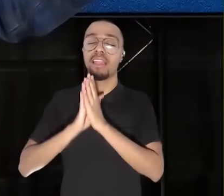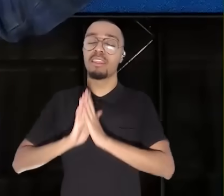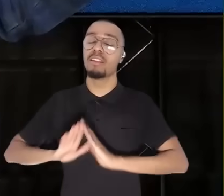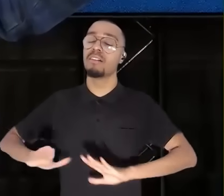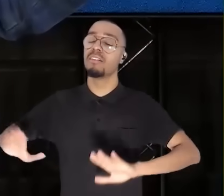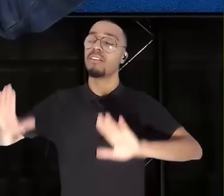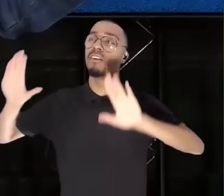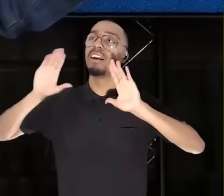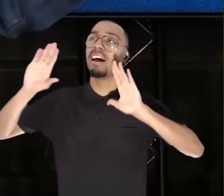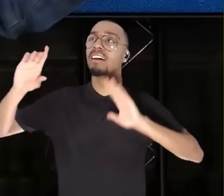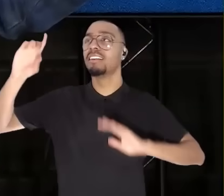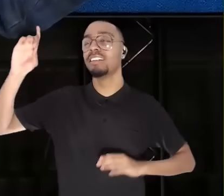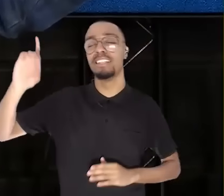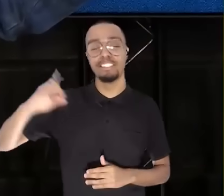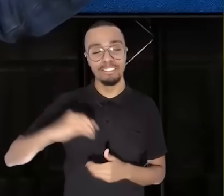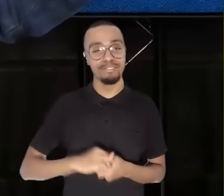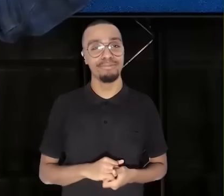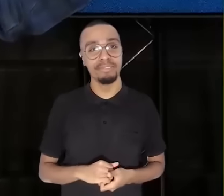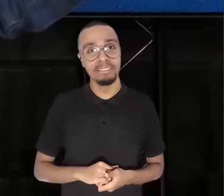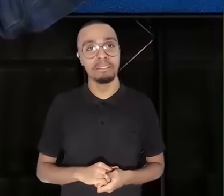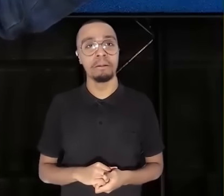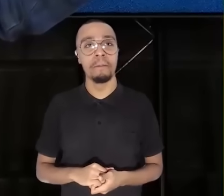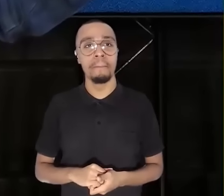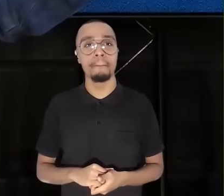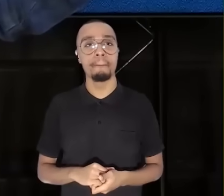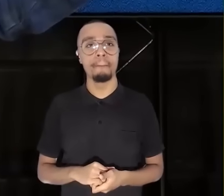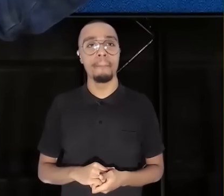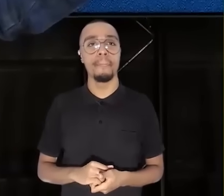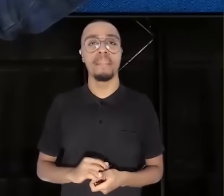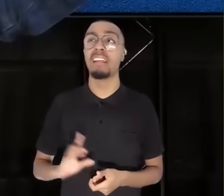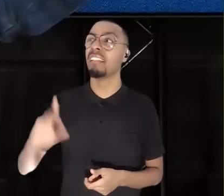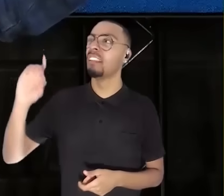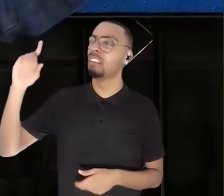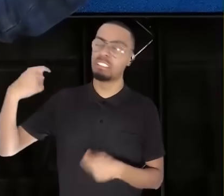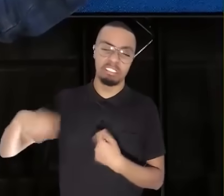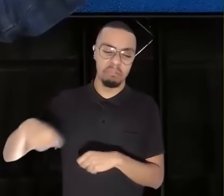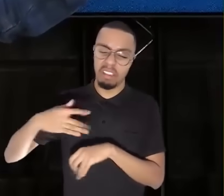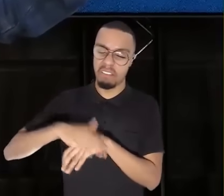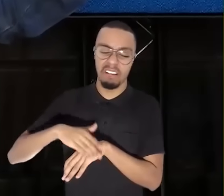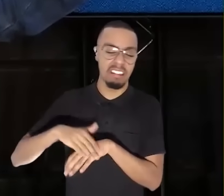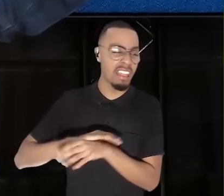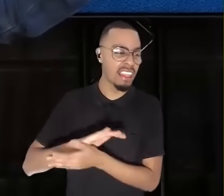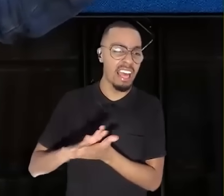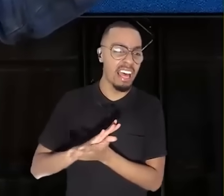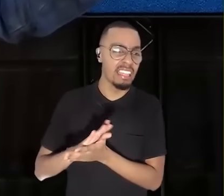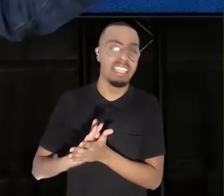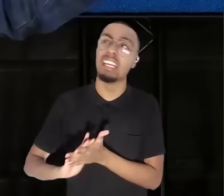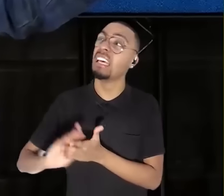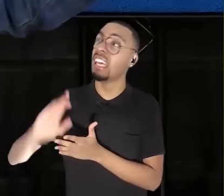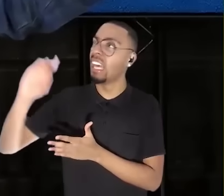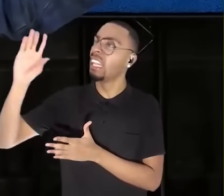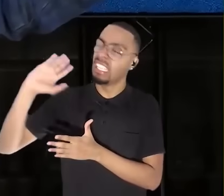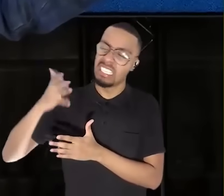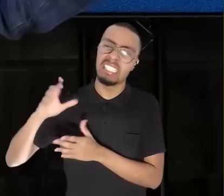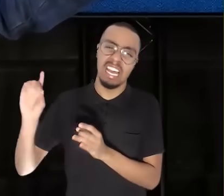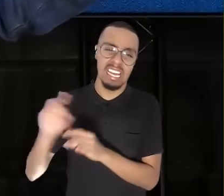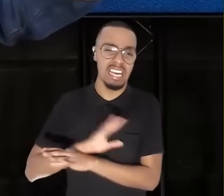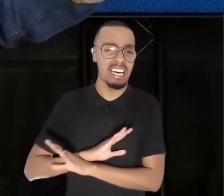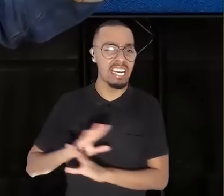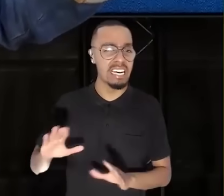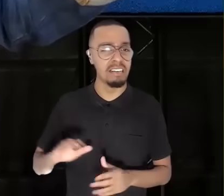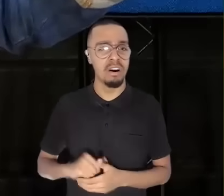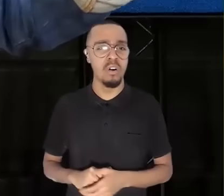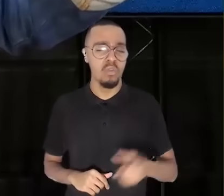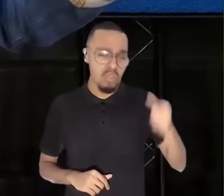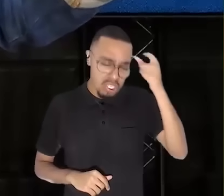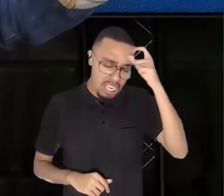trono. O meu Deus não vai se levantar do trono para mais nada, porque Ele já fez a parte dEle. Todas as vezes que o